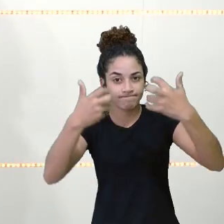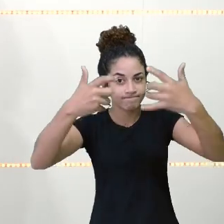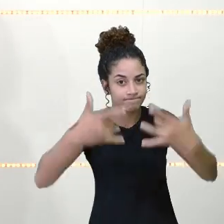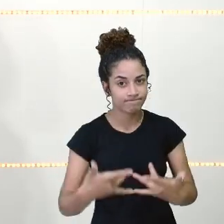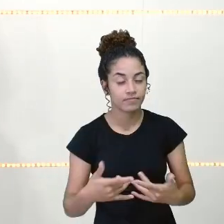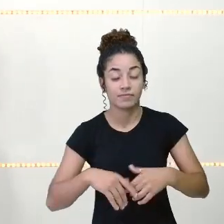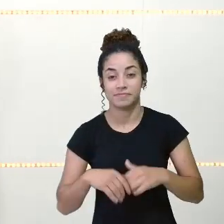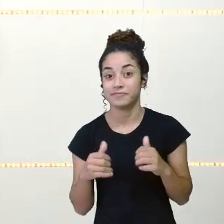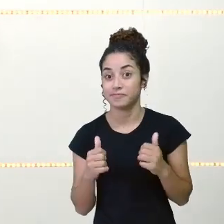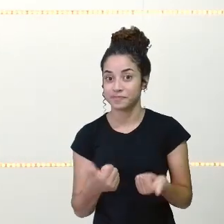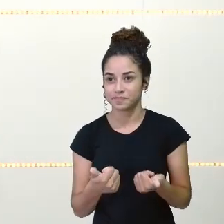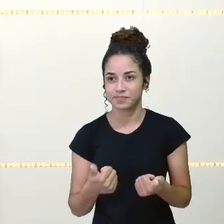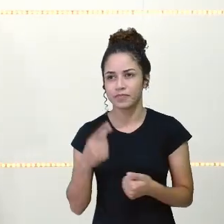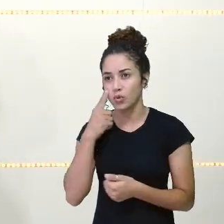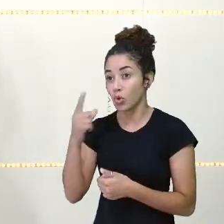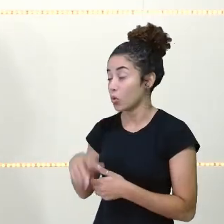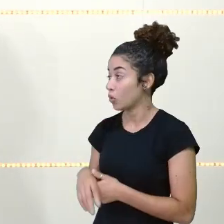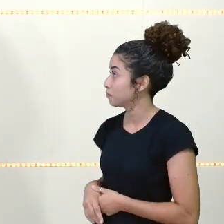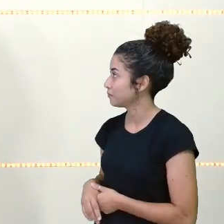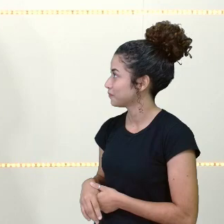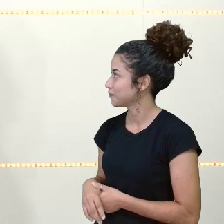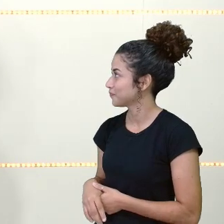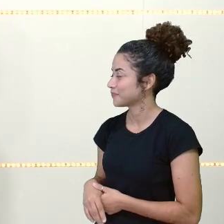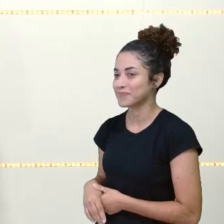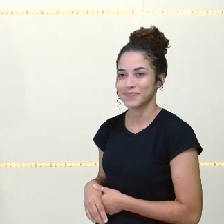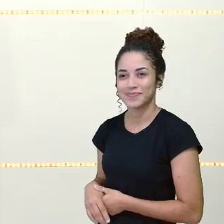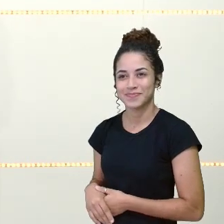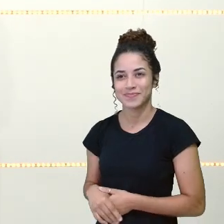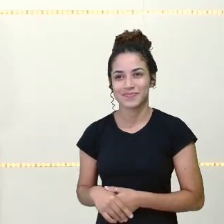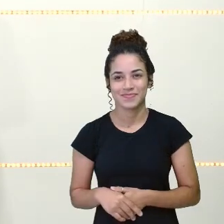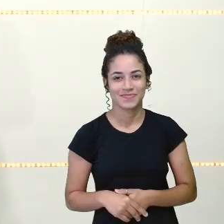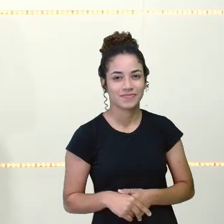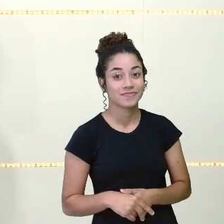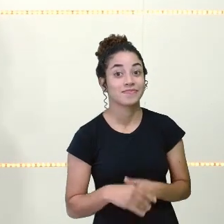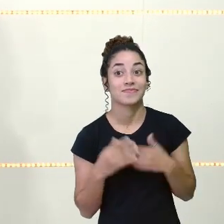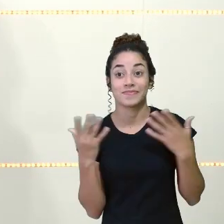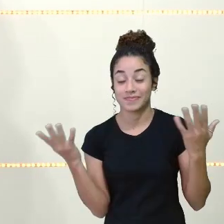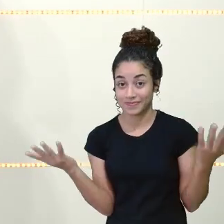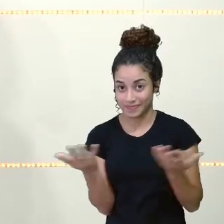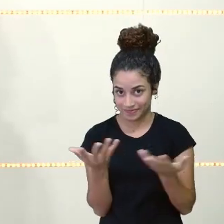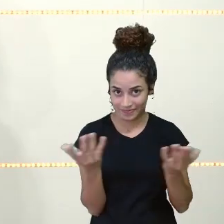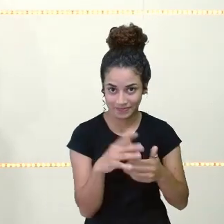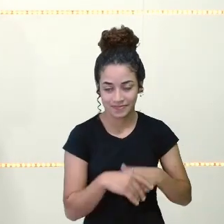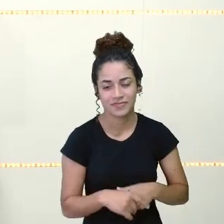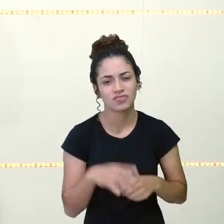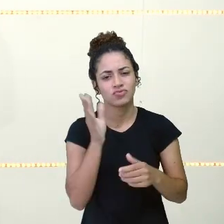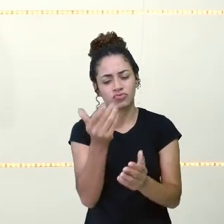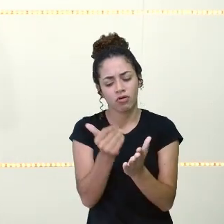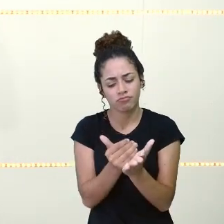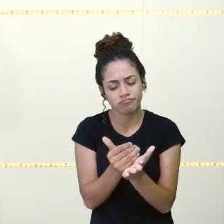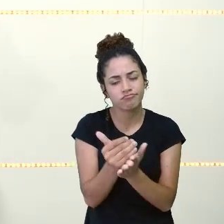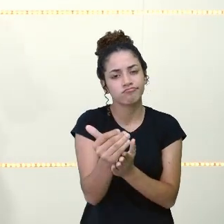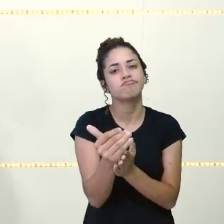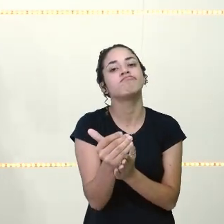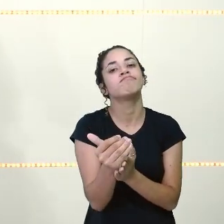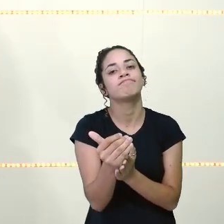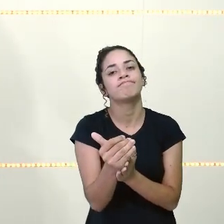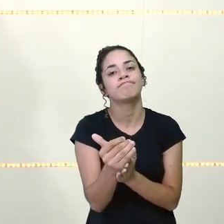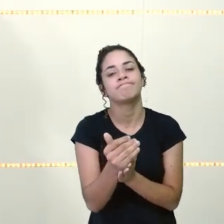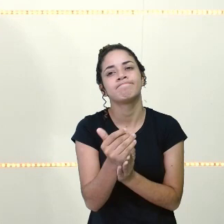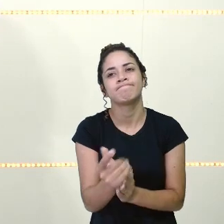certo? Simulado Avança Recife para os quintos anos. E eu já começo com a